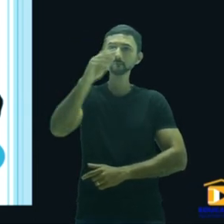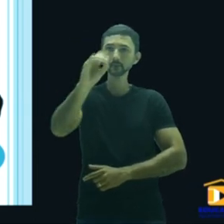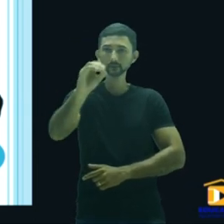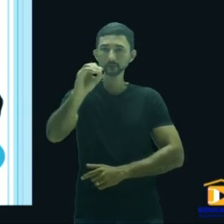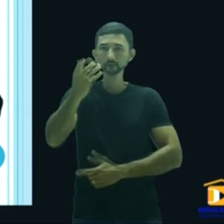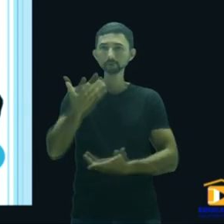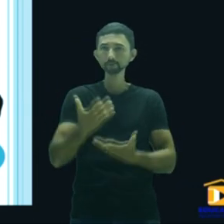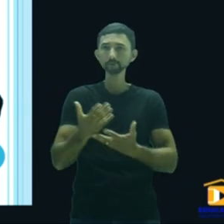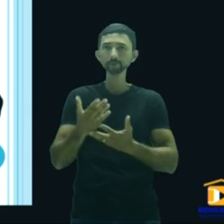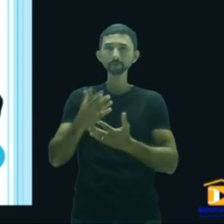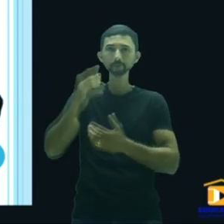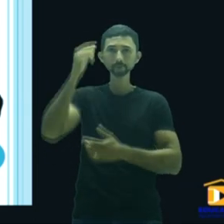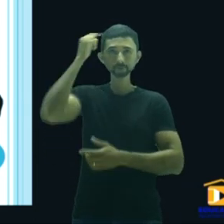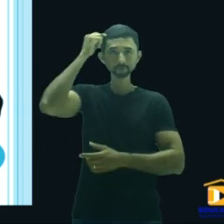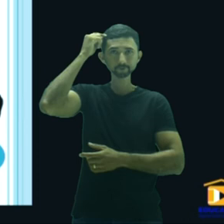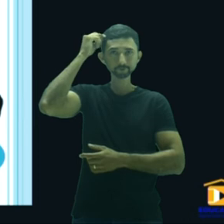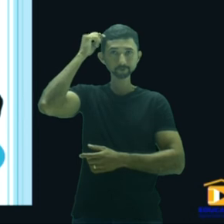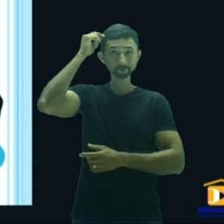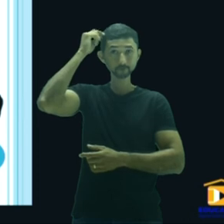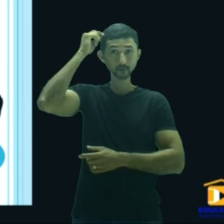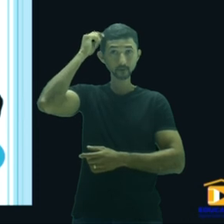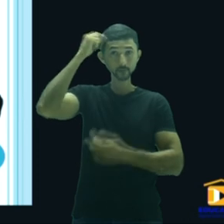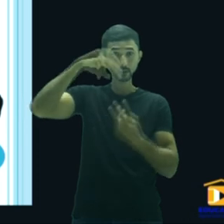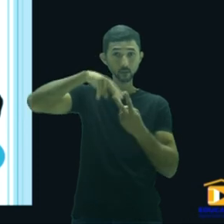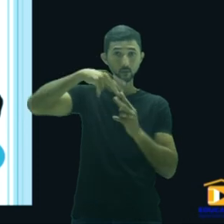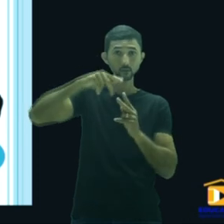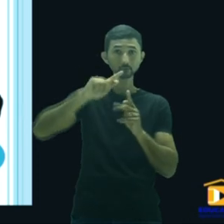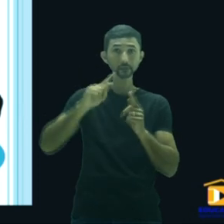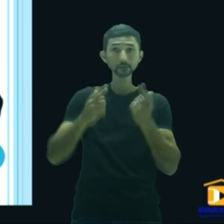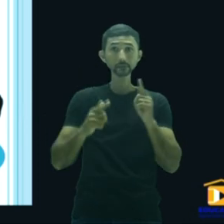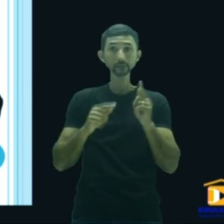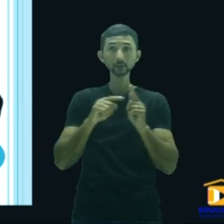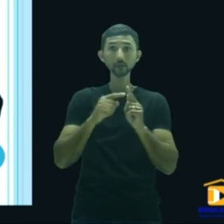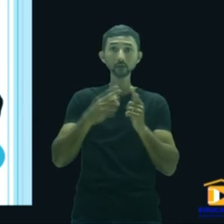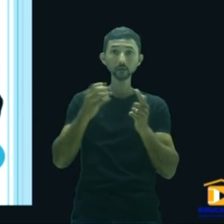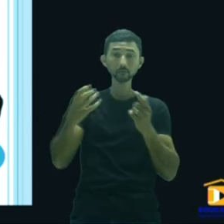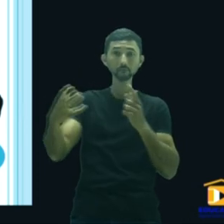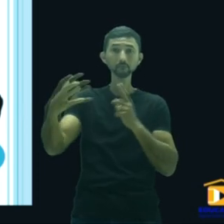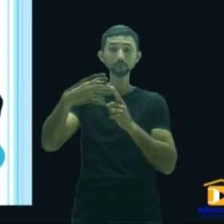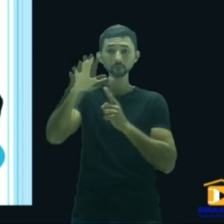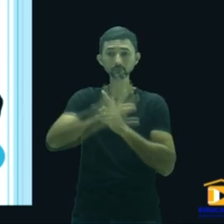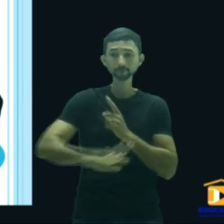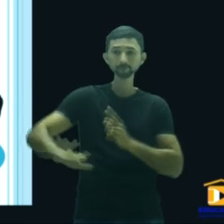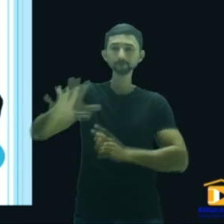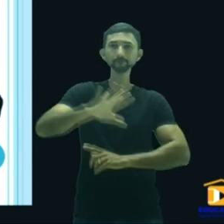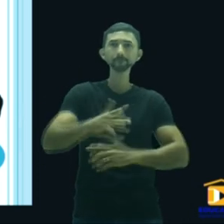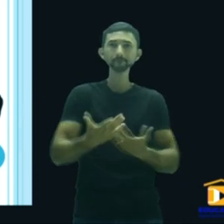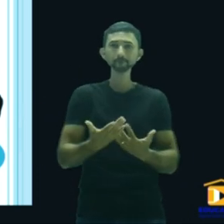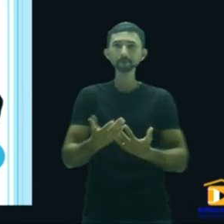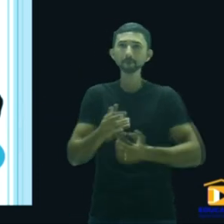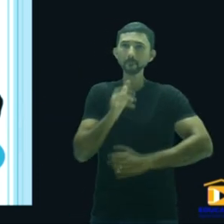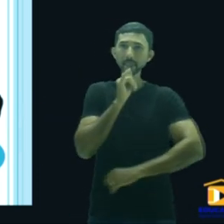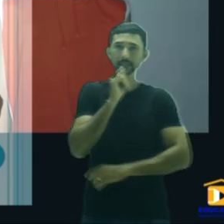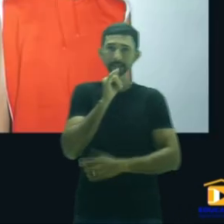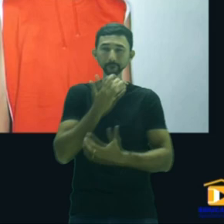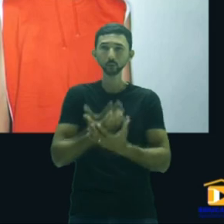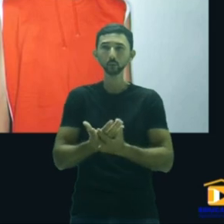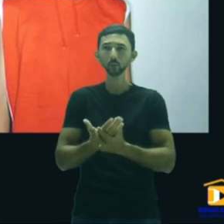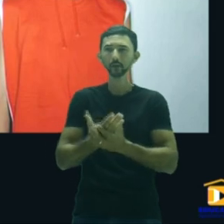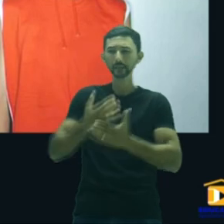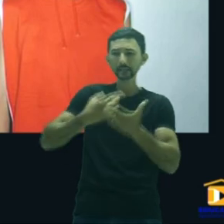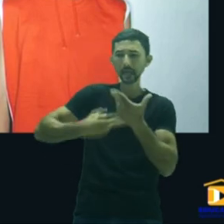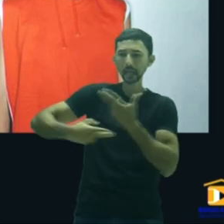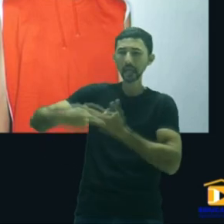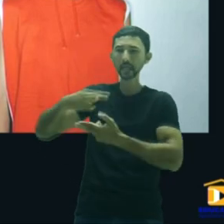de quem? A expressão do gene, que é influenciada pelo meio ambiente. Nessa questão, pessoal, nessa